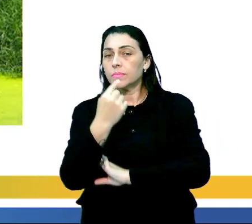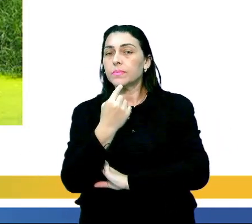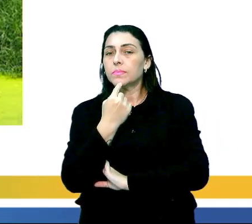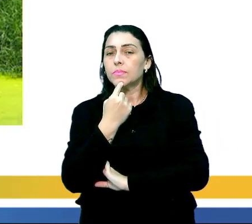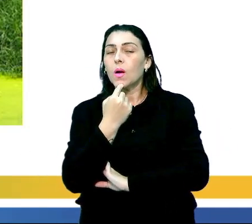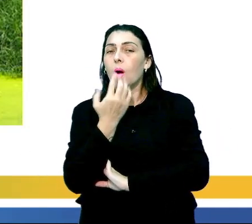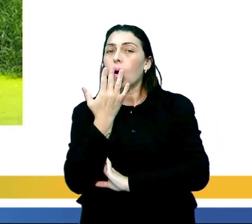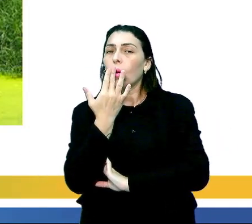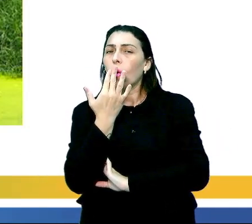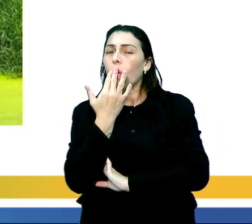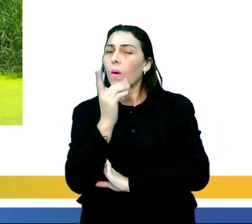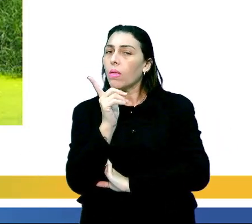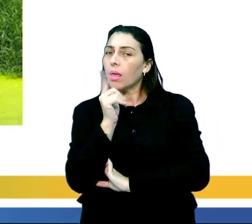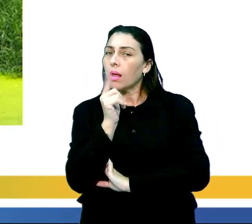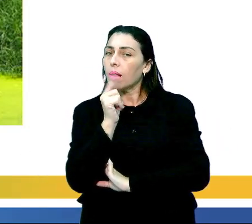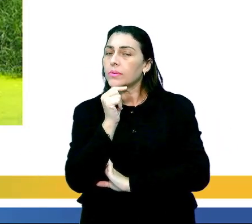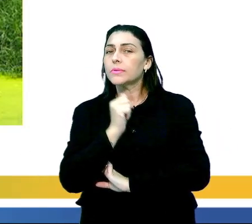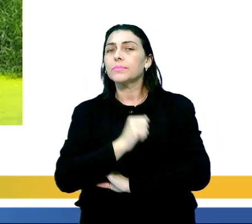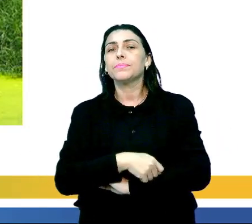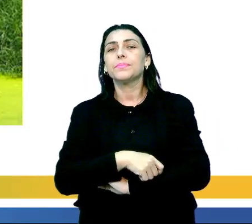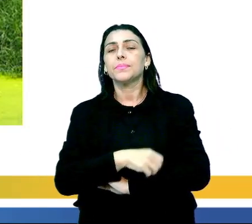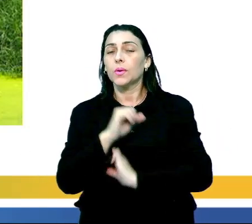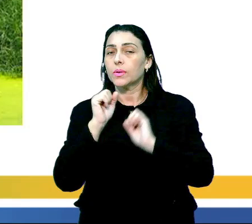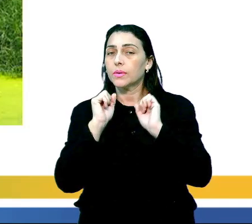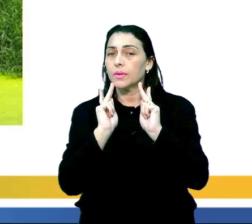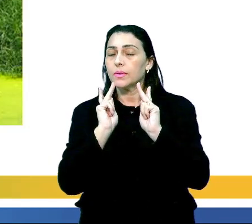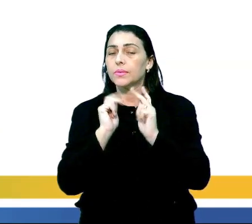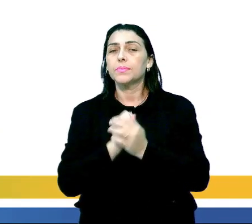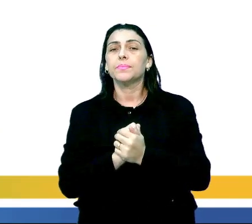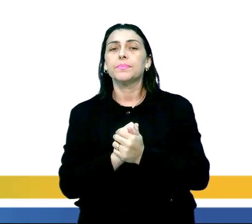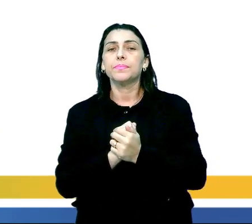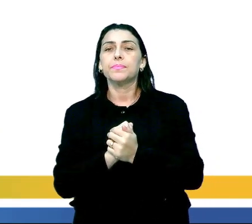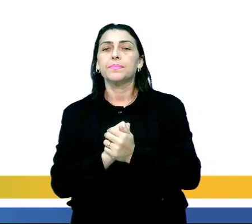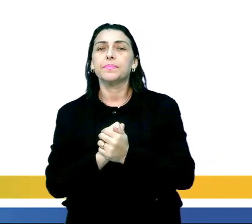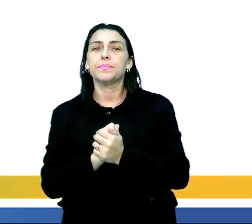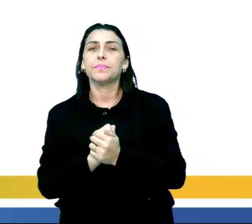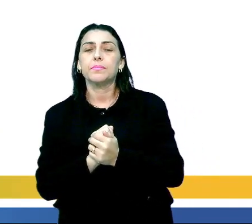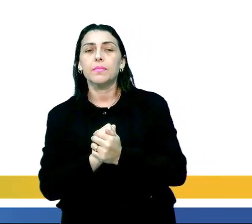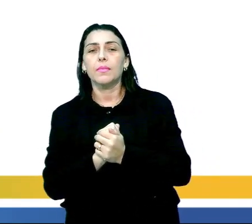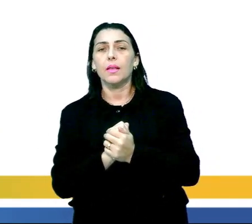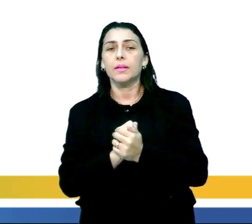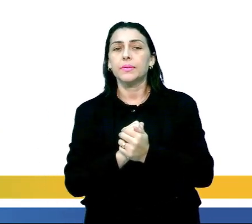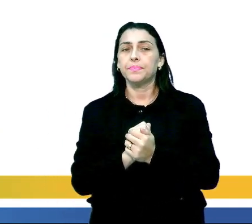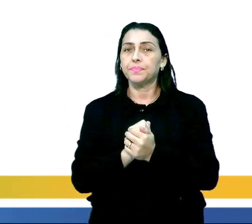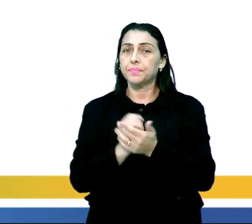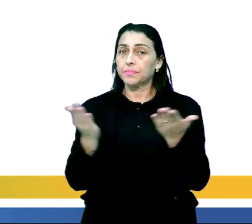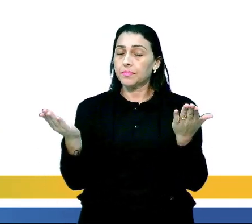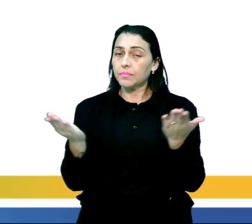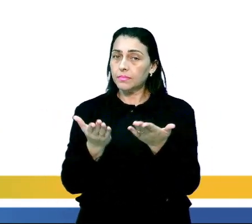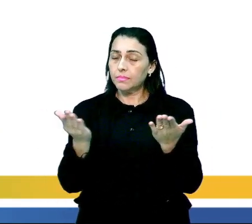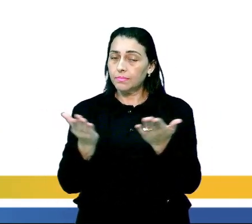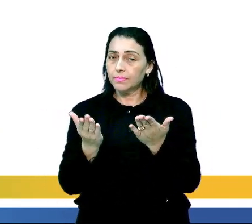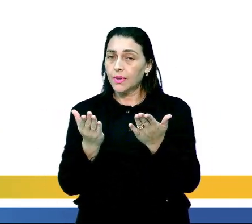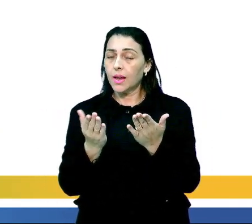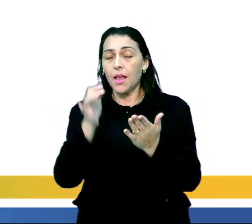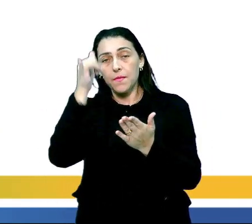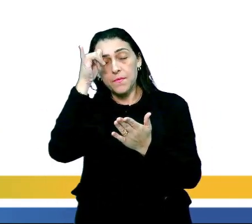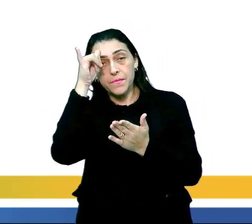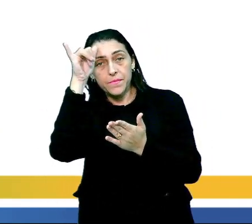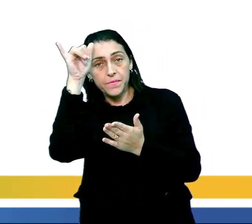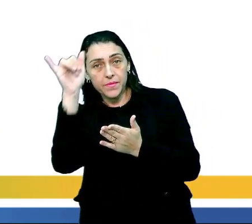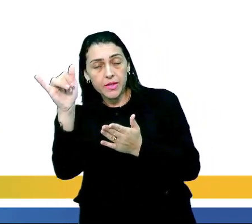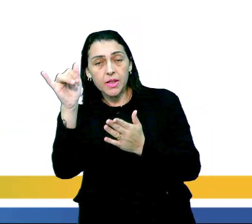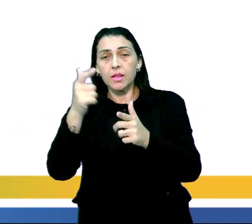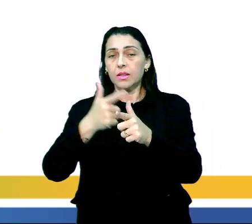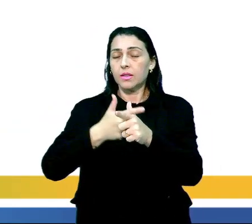E olha a coloração dessa água, ok? Bom, a fim de combater todos